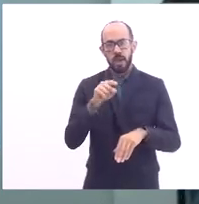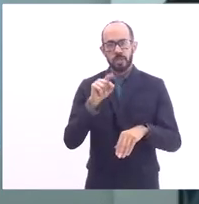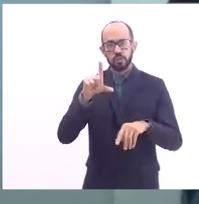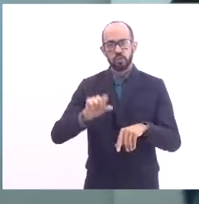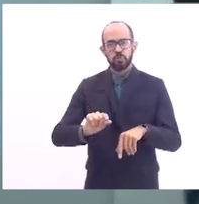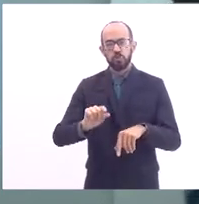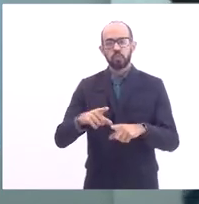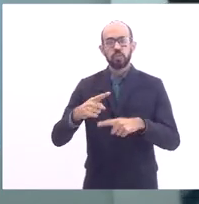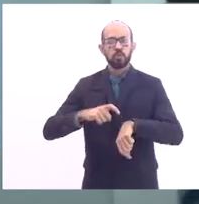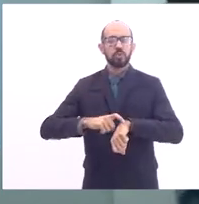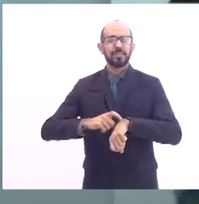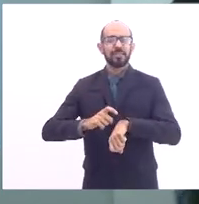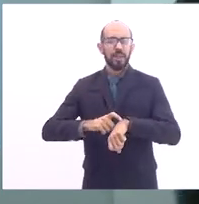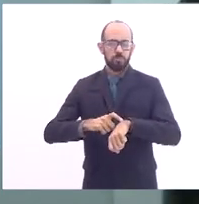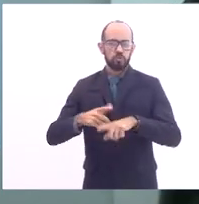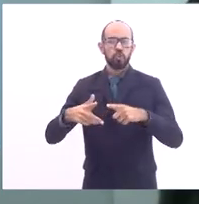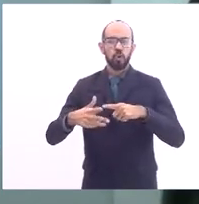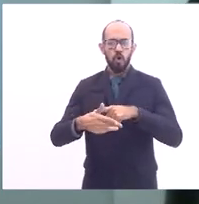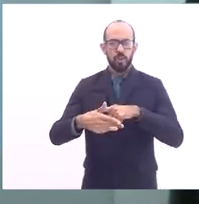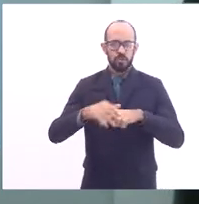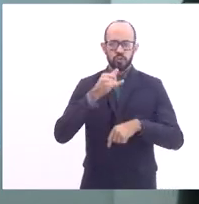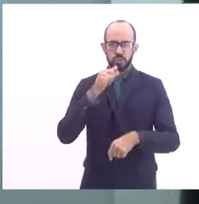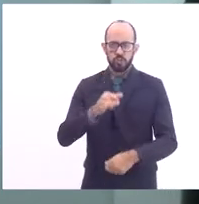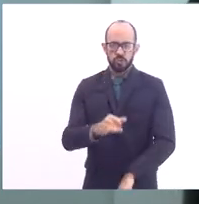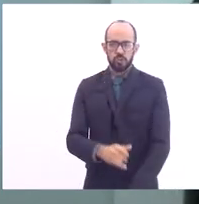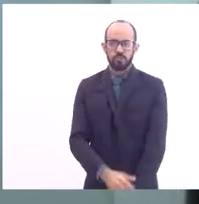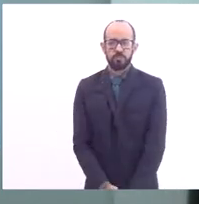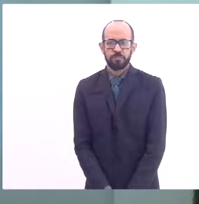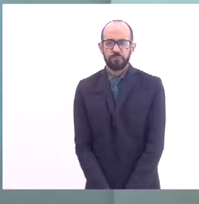tempo de interrupção. Pode passar, por favor?